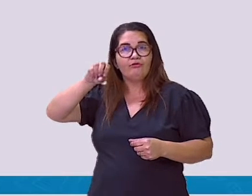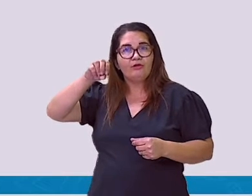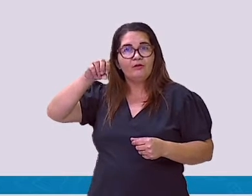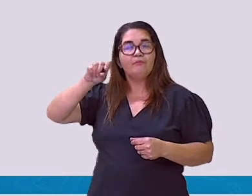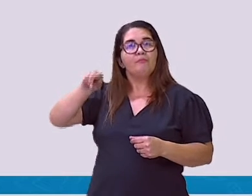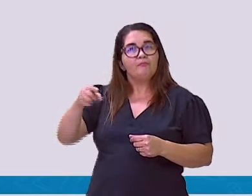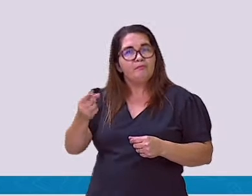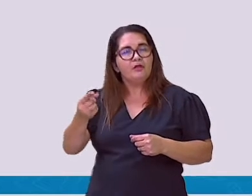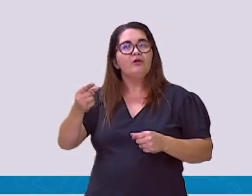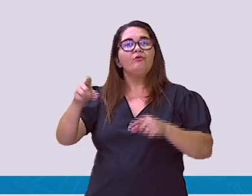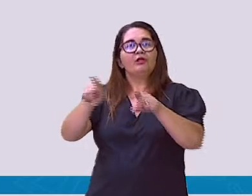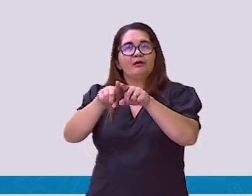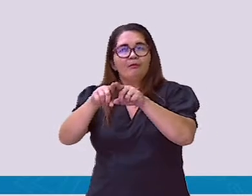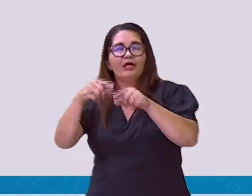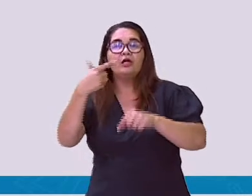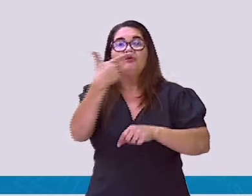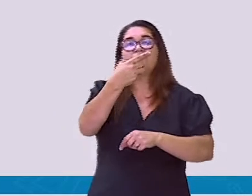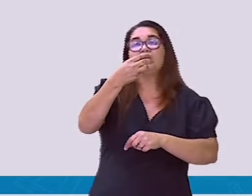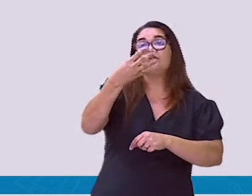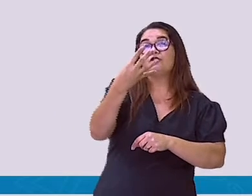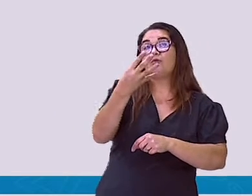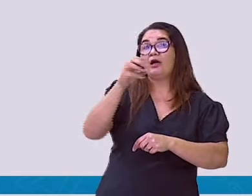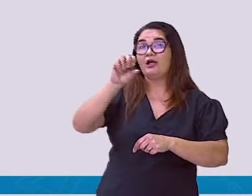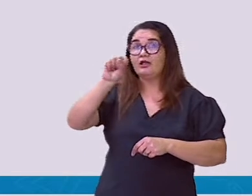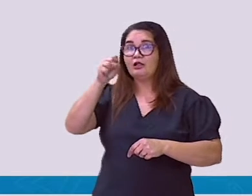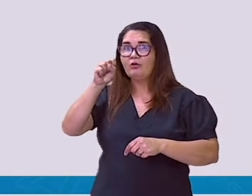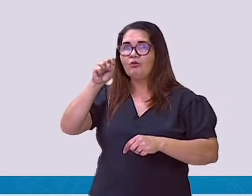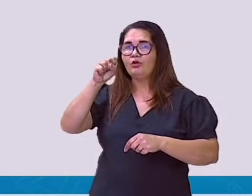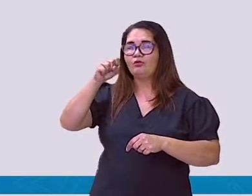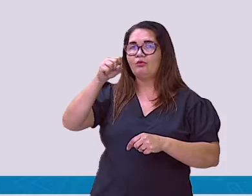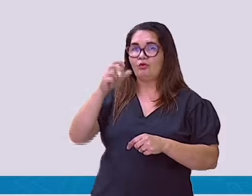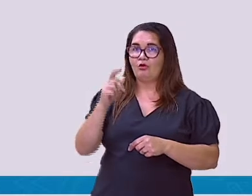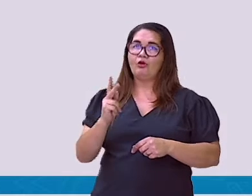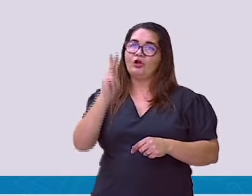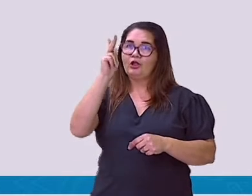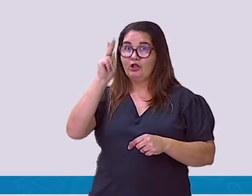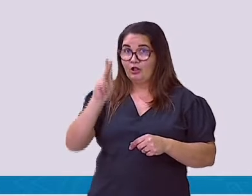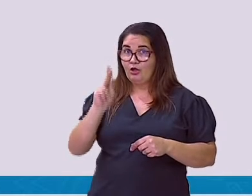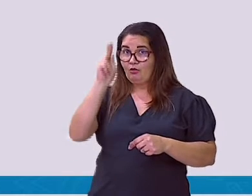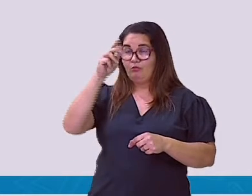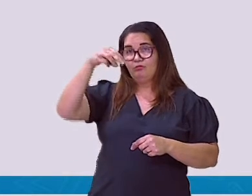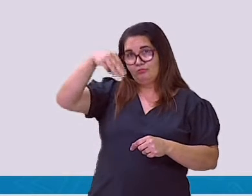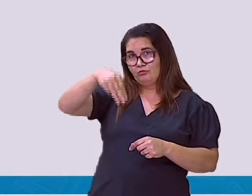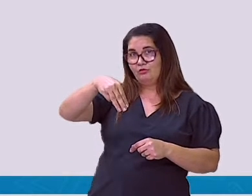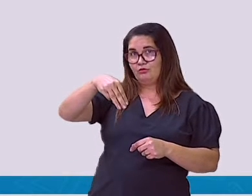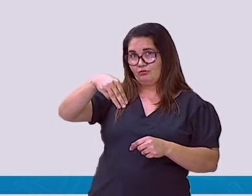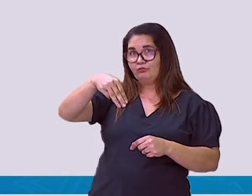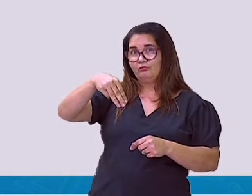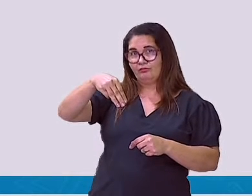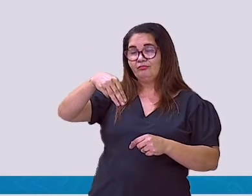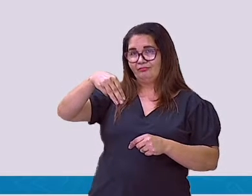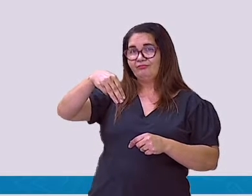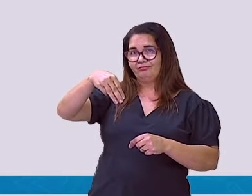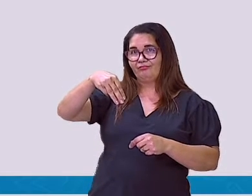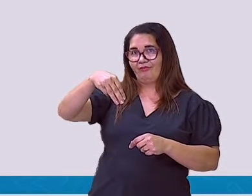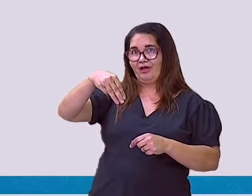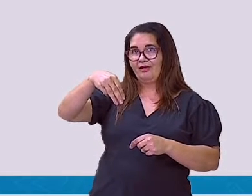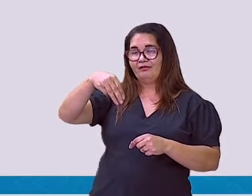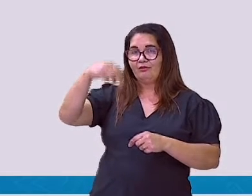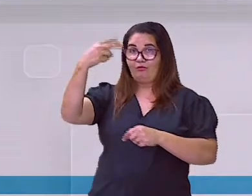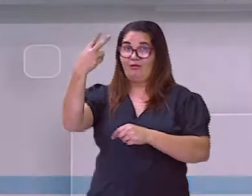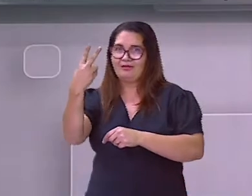42.209.248 quilômetros quadrados. Eu vou usar números sempre arredondados, porque às vezes pode